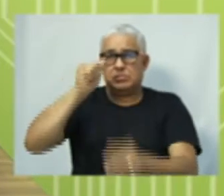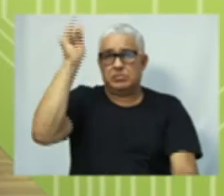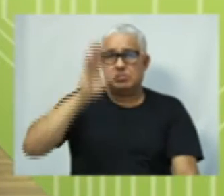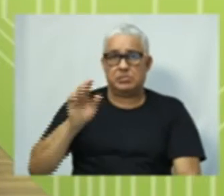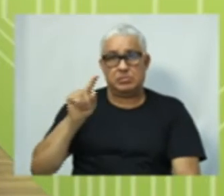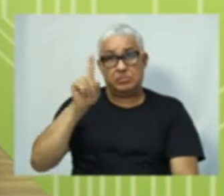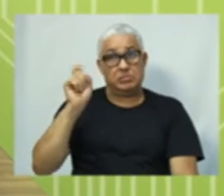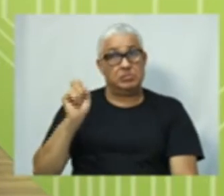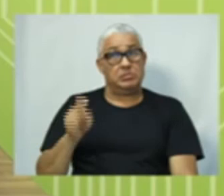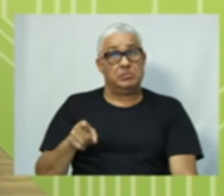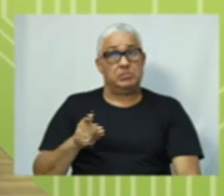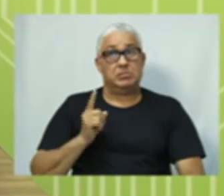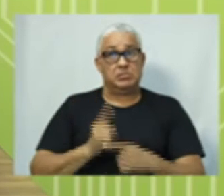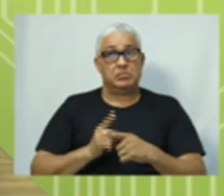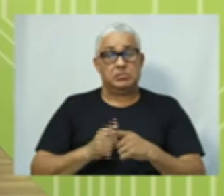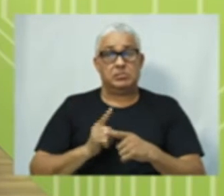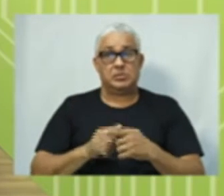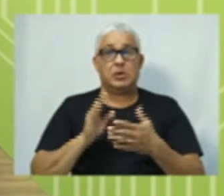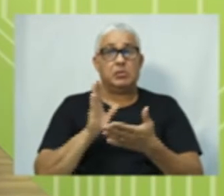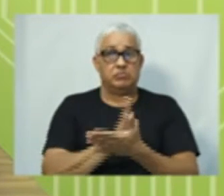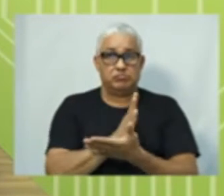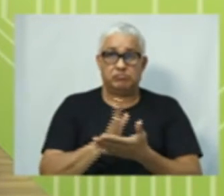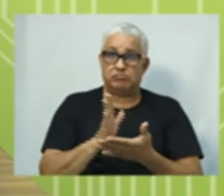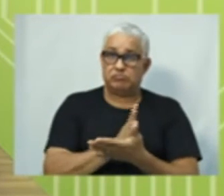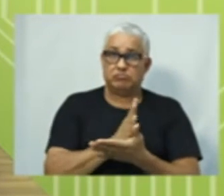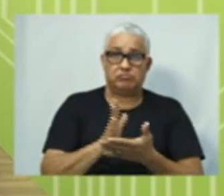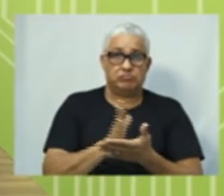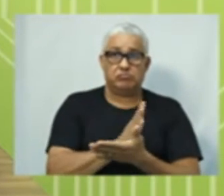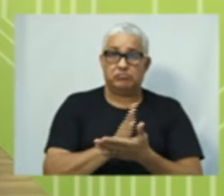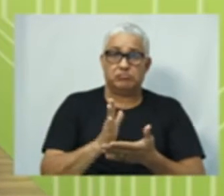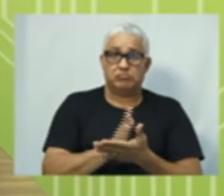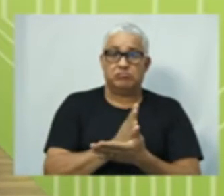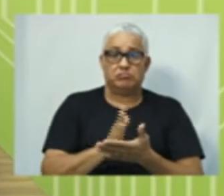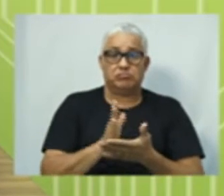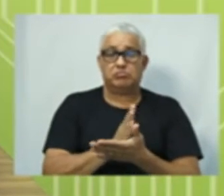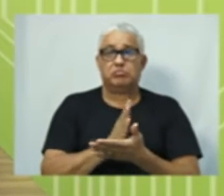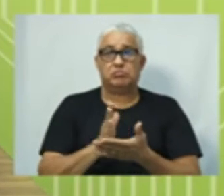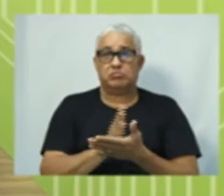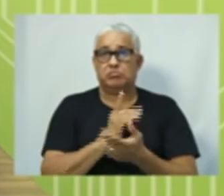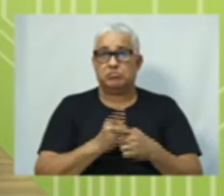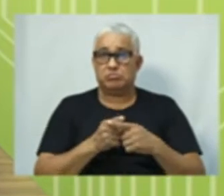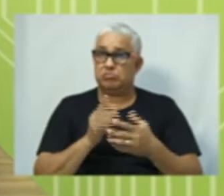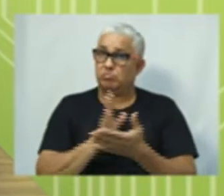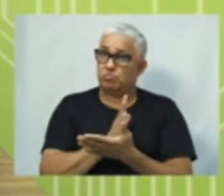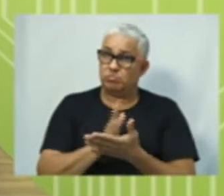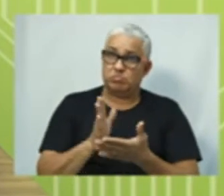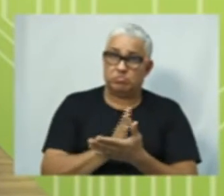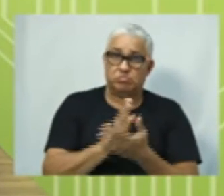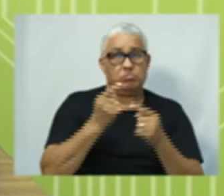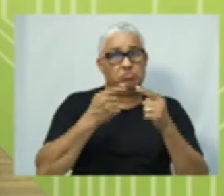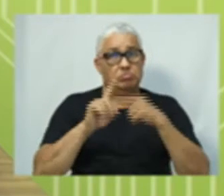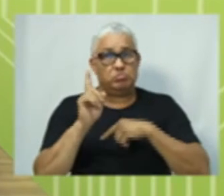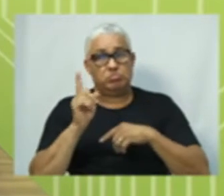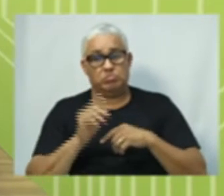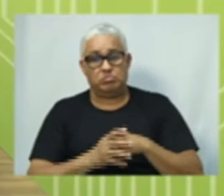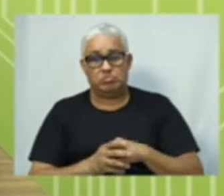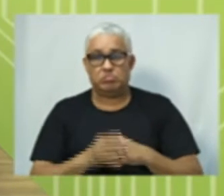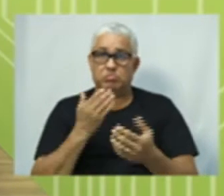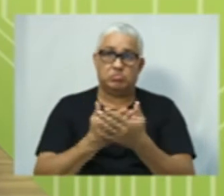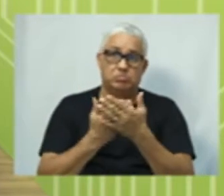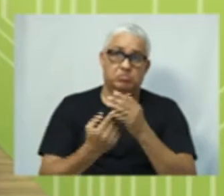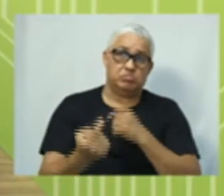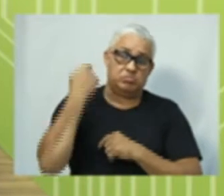interrogação. Por que nem todos os comerciantes vão para o Simples Nacional e ficam no lucro presumido? E aí, quem lembra da aula